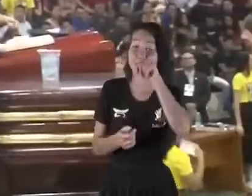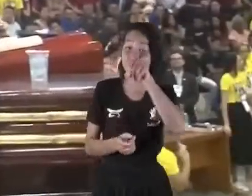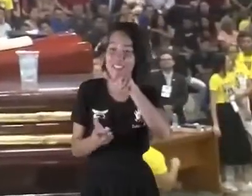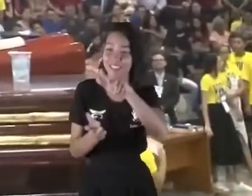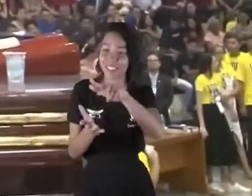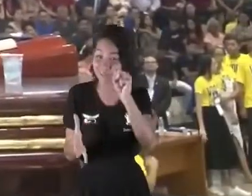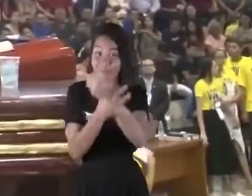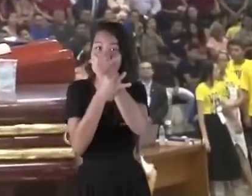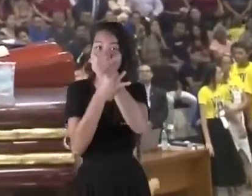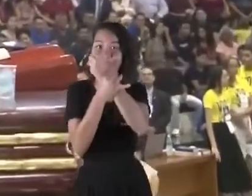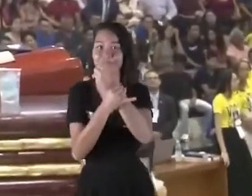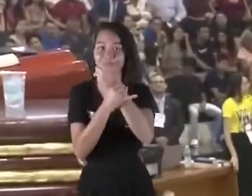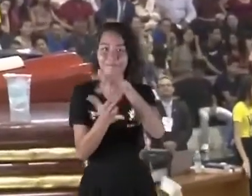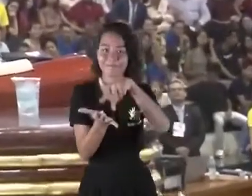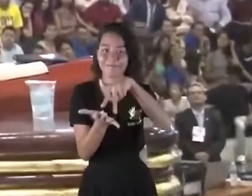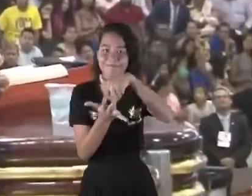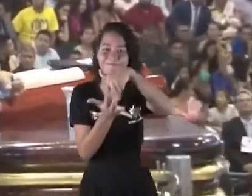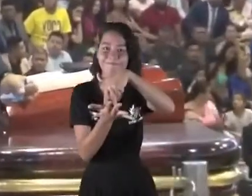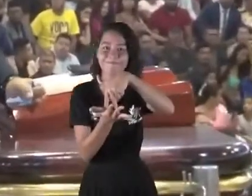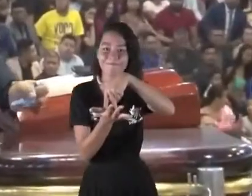Deixa a glória te derrubar.